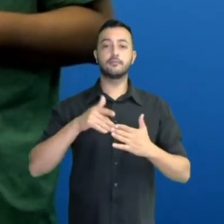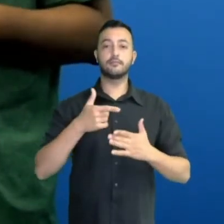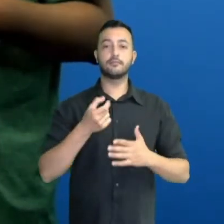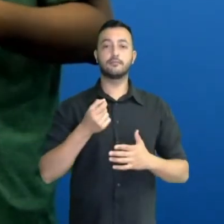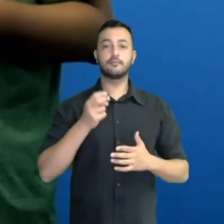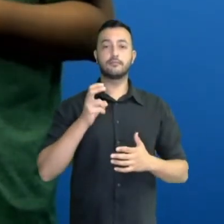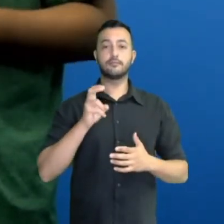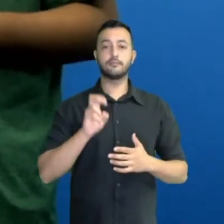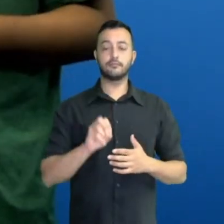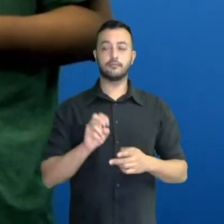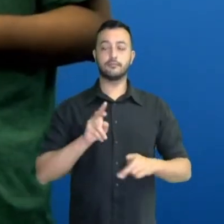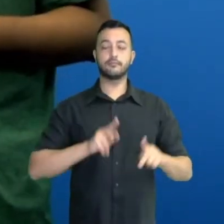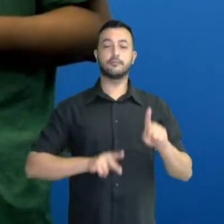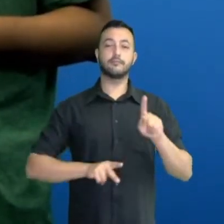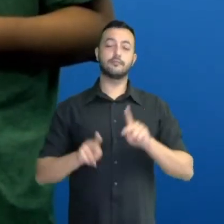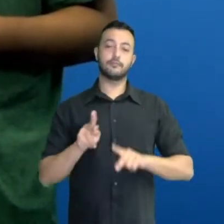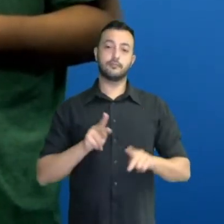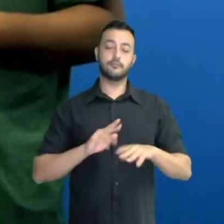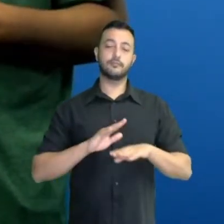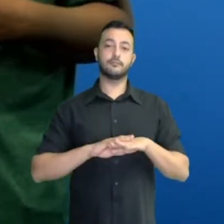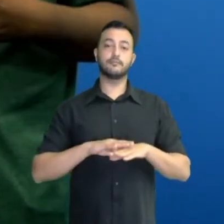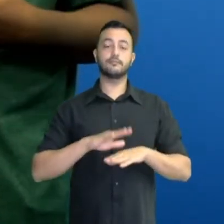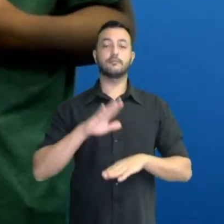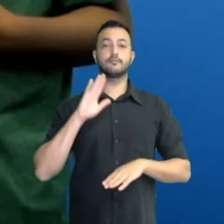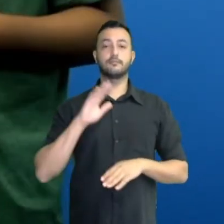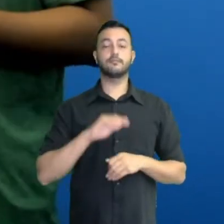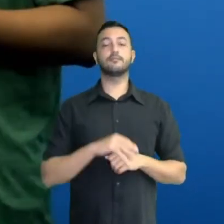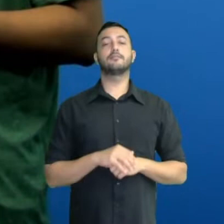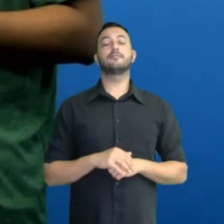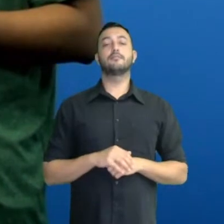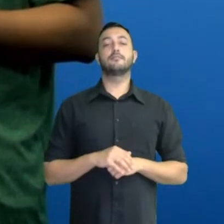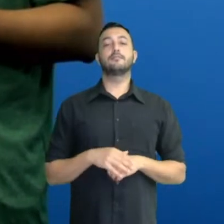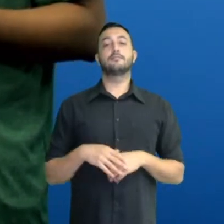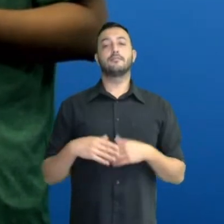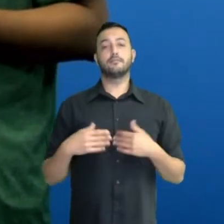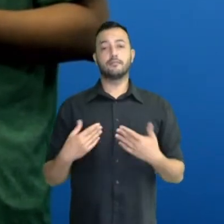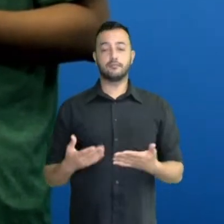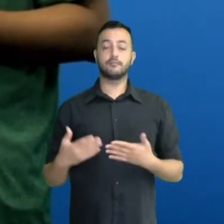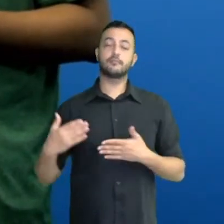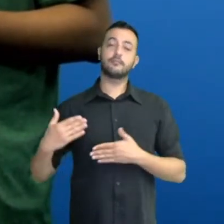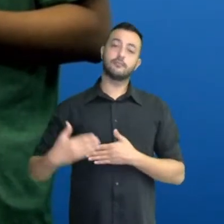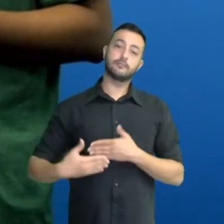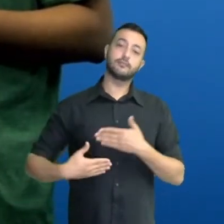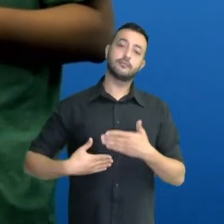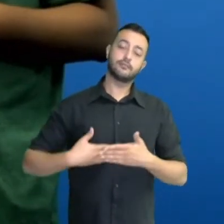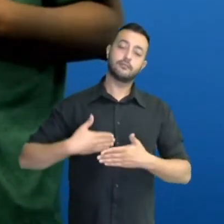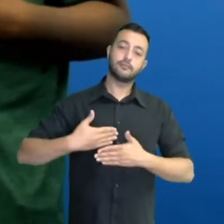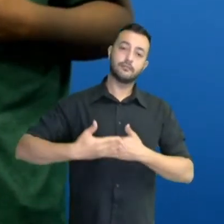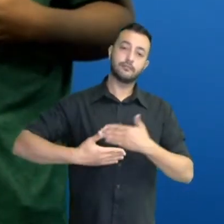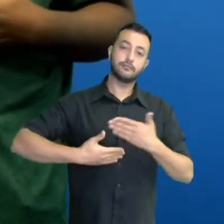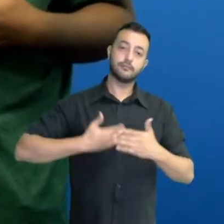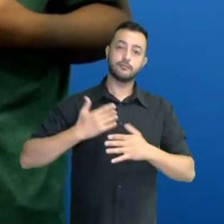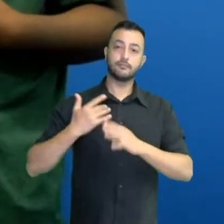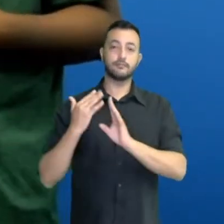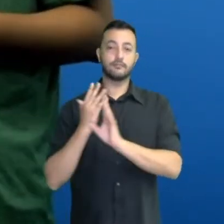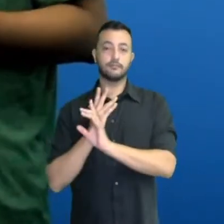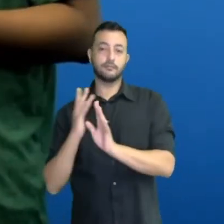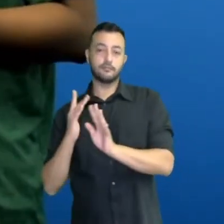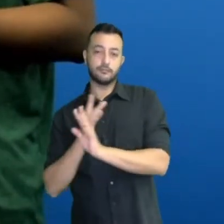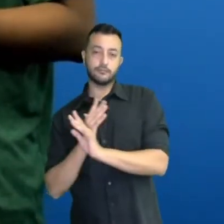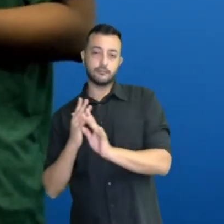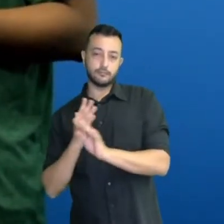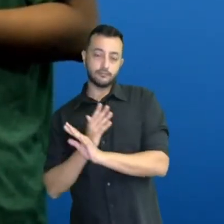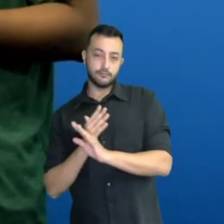população ela seja ainda maior. Então, o processo de urbanização na América Latina ele foi muito